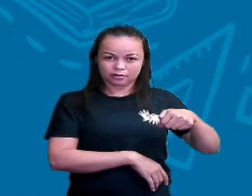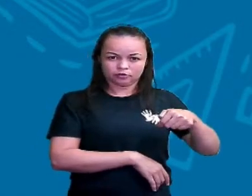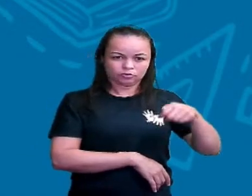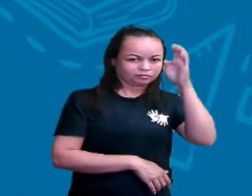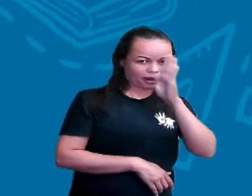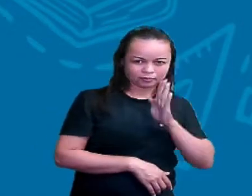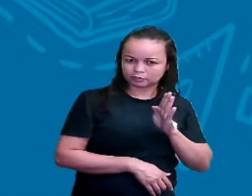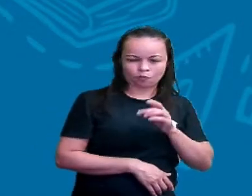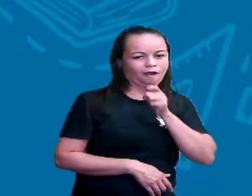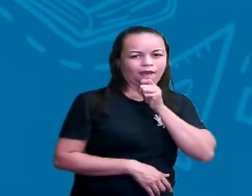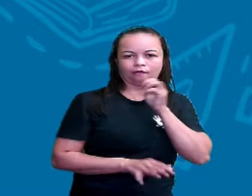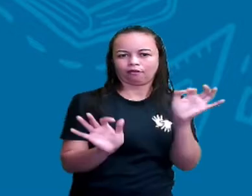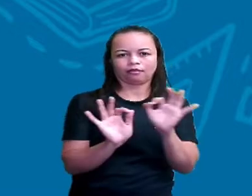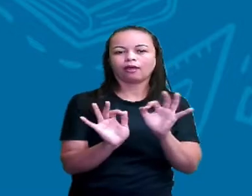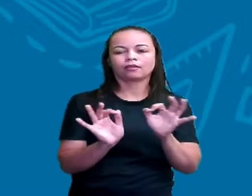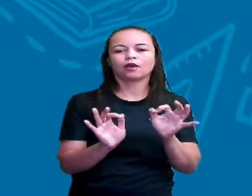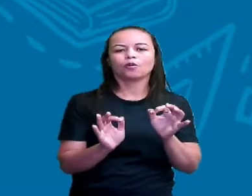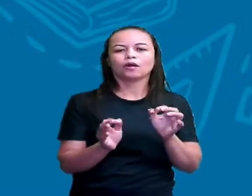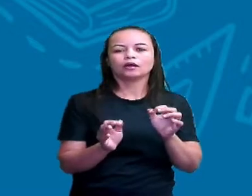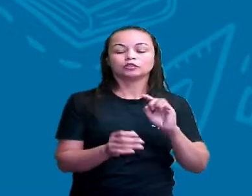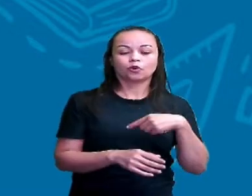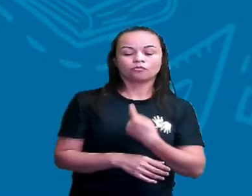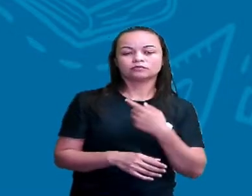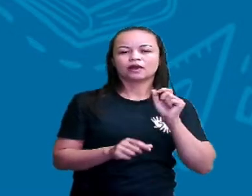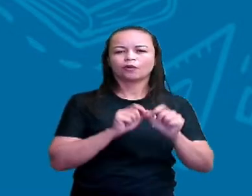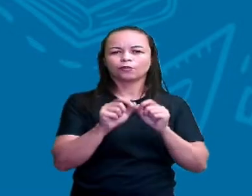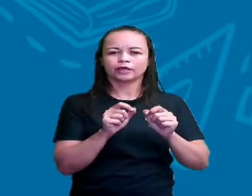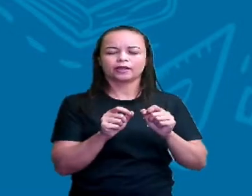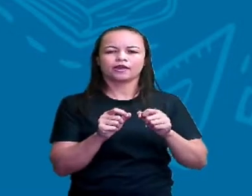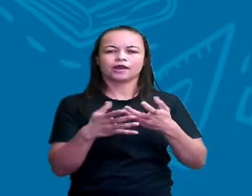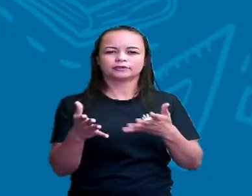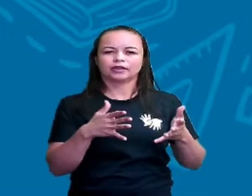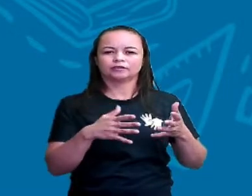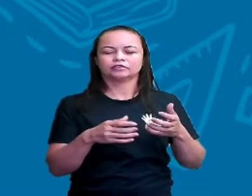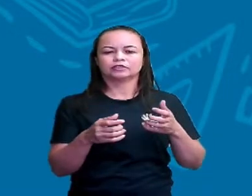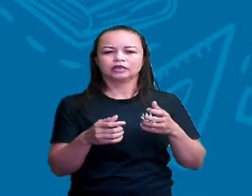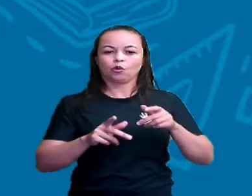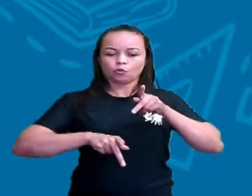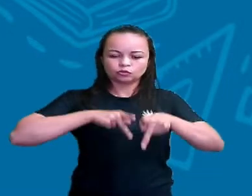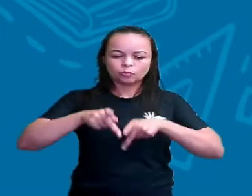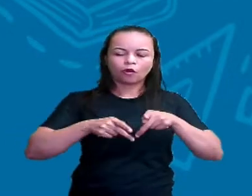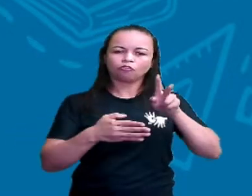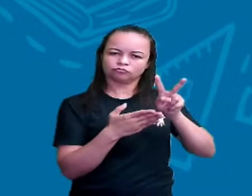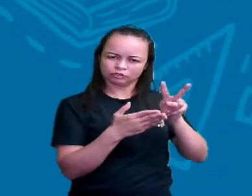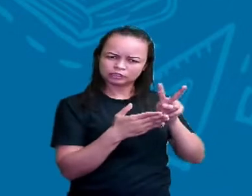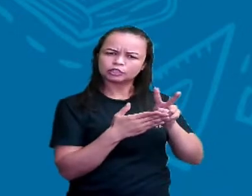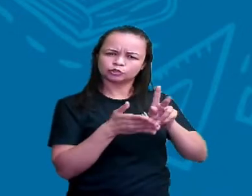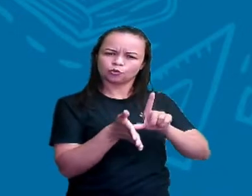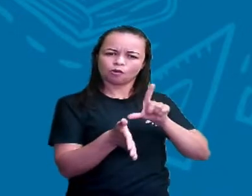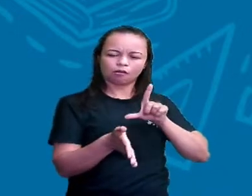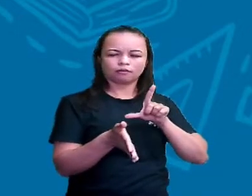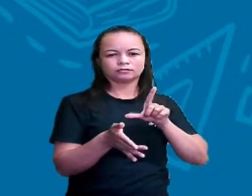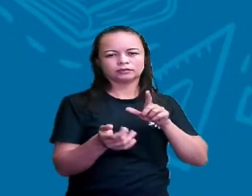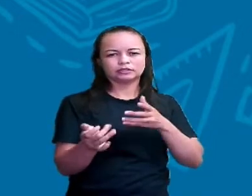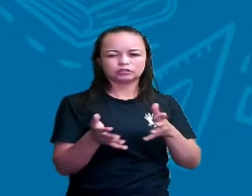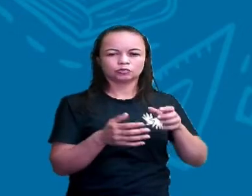né? Aqui no Brasil, a gente ainda era a terra dos povos originários, dos povos indígenas, dos donos da terra, né?